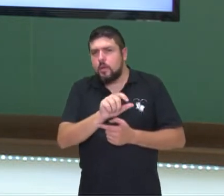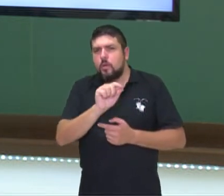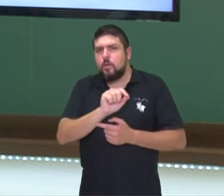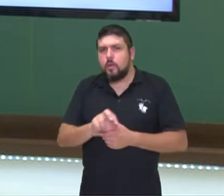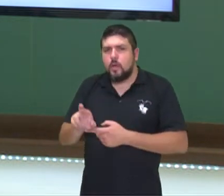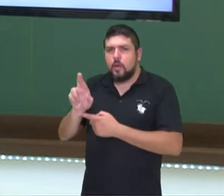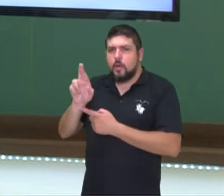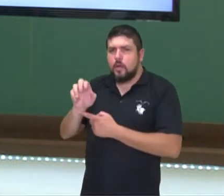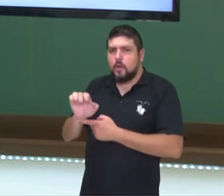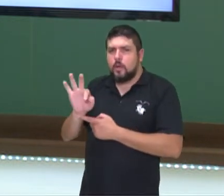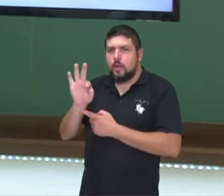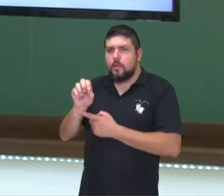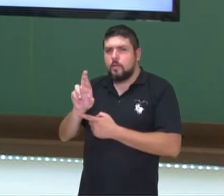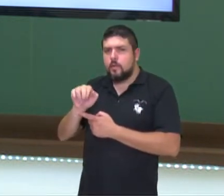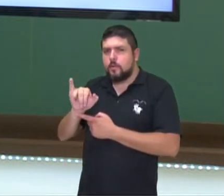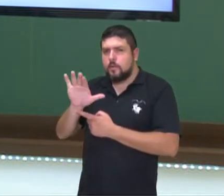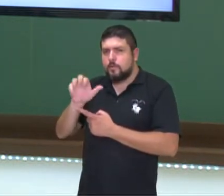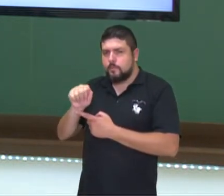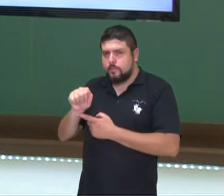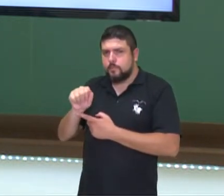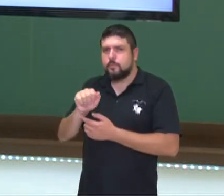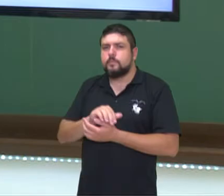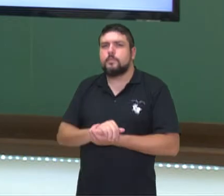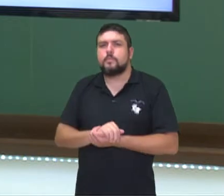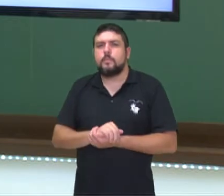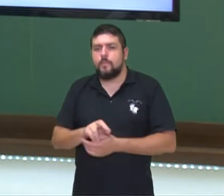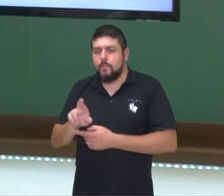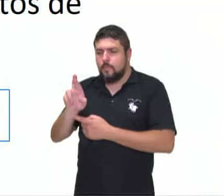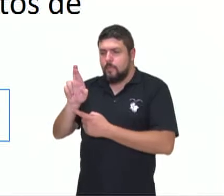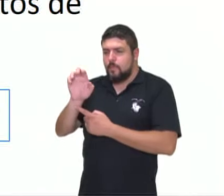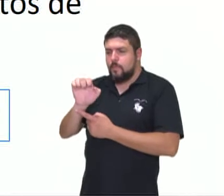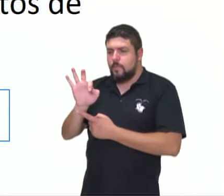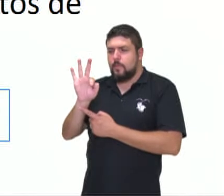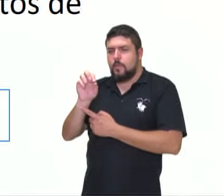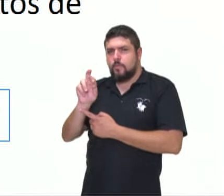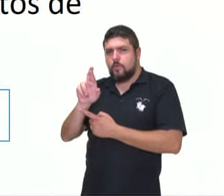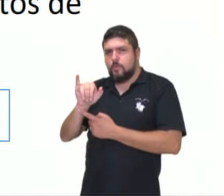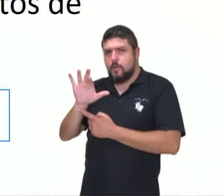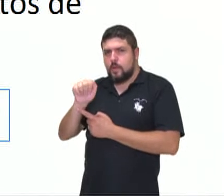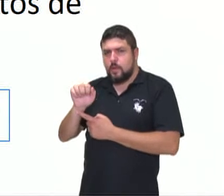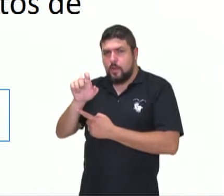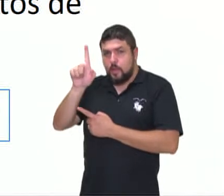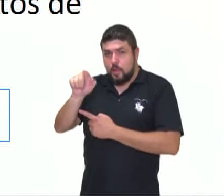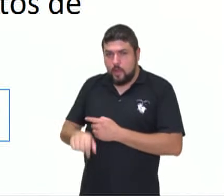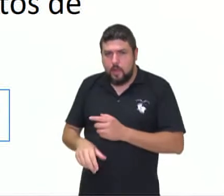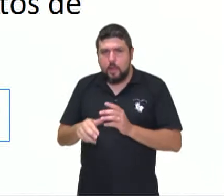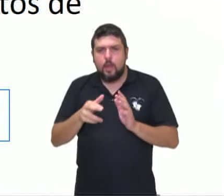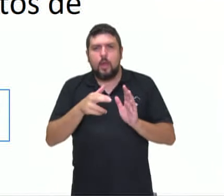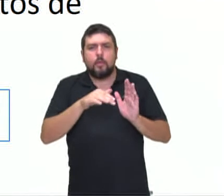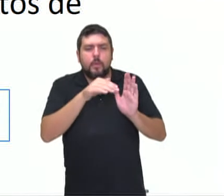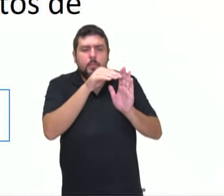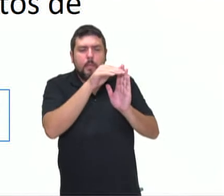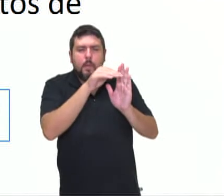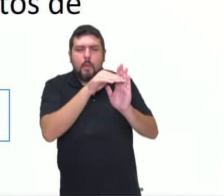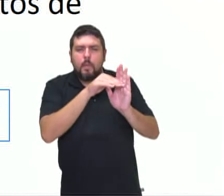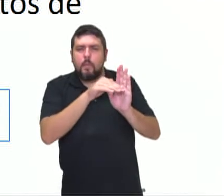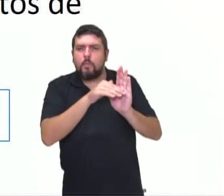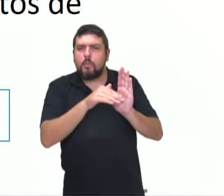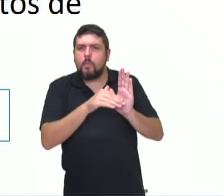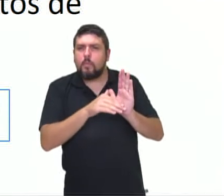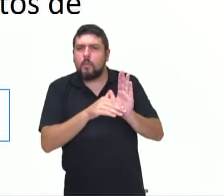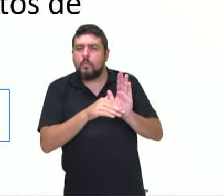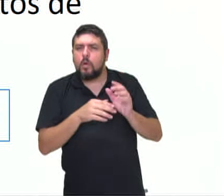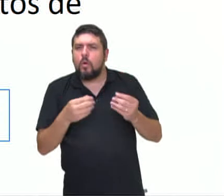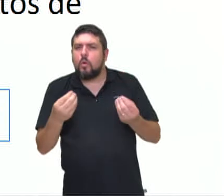retórica. Anota de novo no seu caderno. Retórica é o conjunto de princípios que constituem a arte da